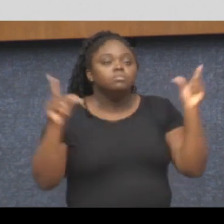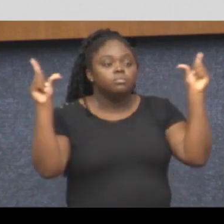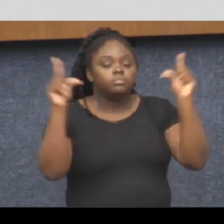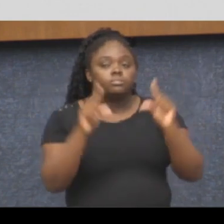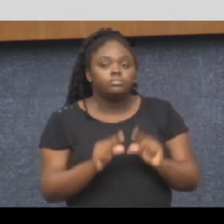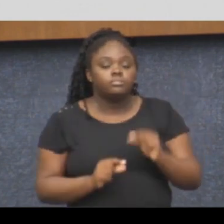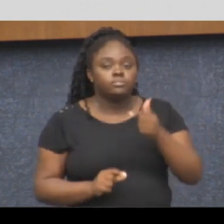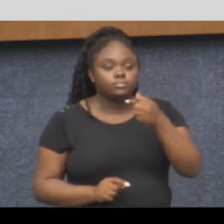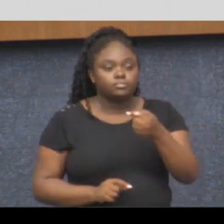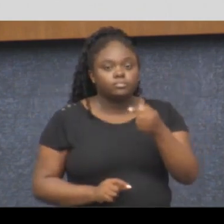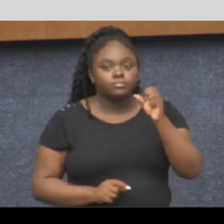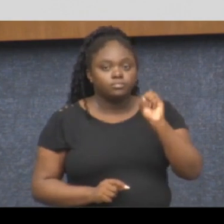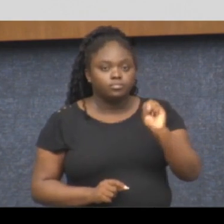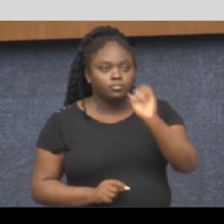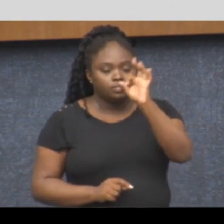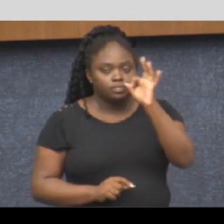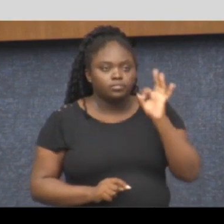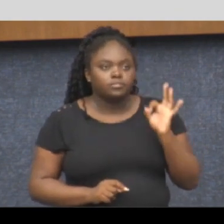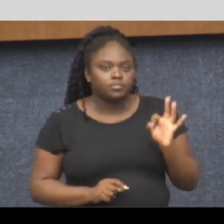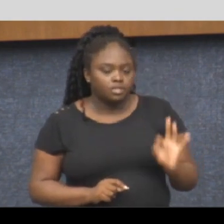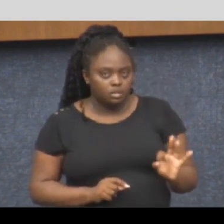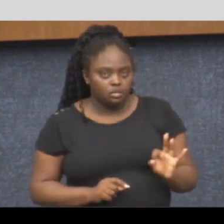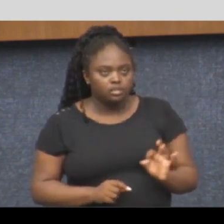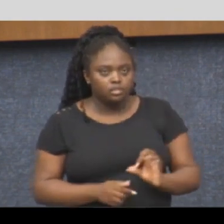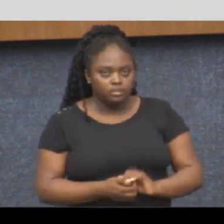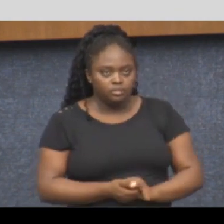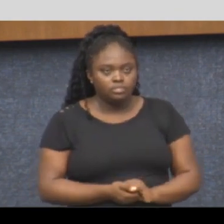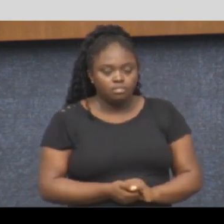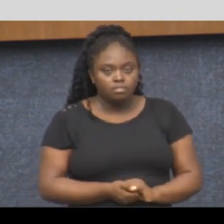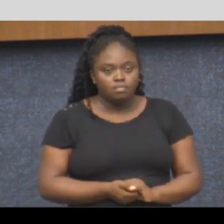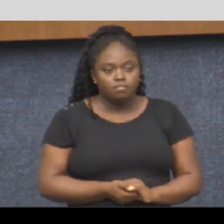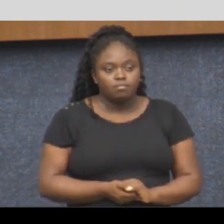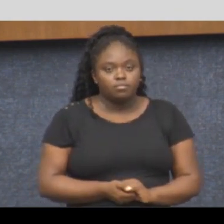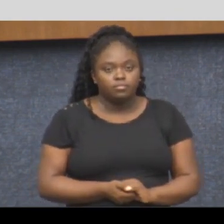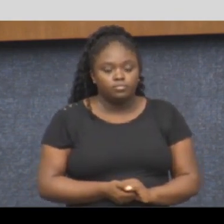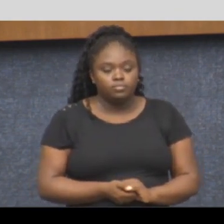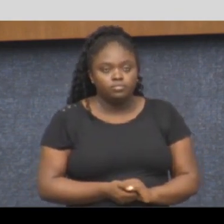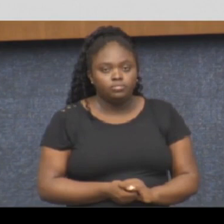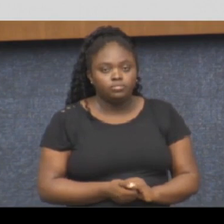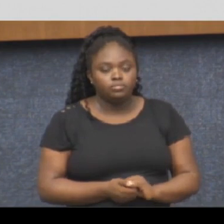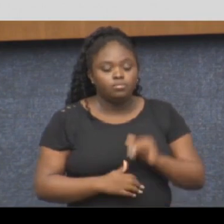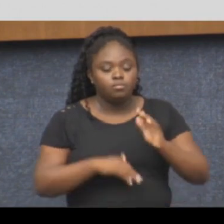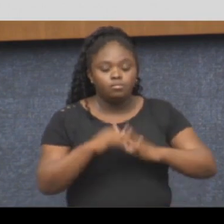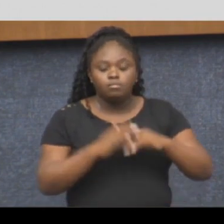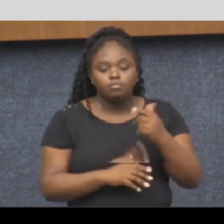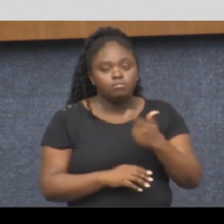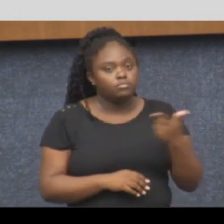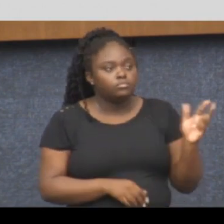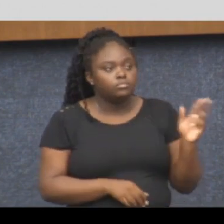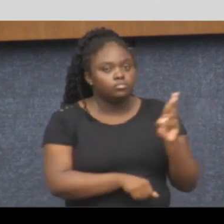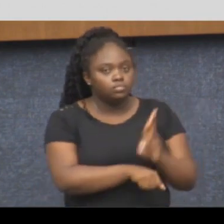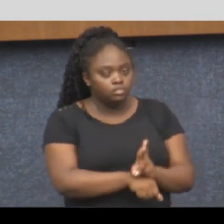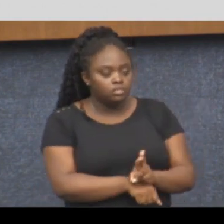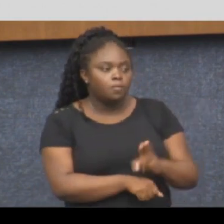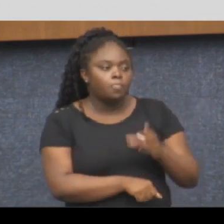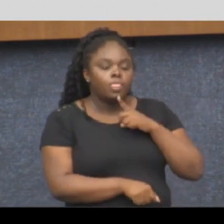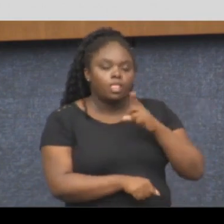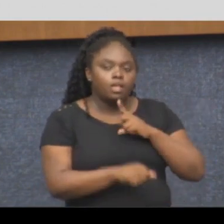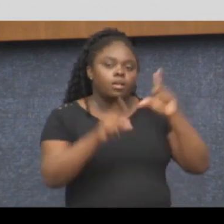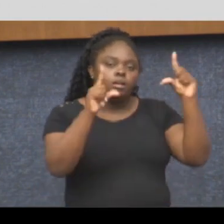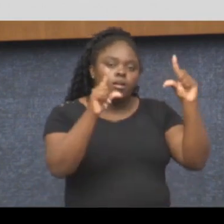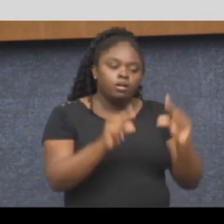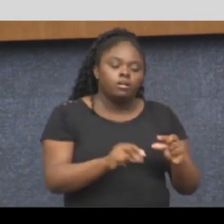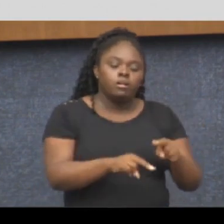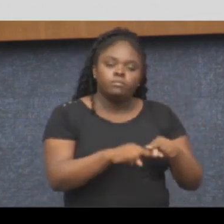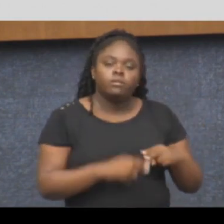de 78% nas internações por diabetes. Os profissionais sem residência teriam aí uma redução também